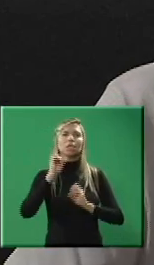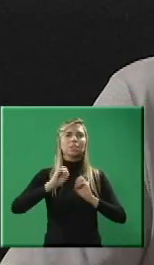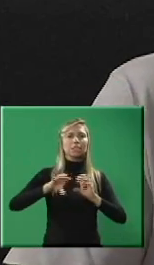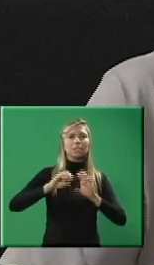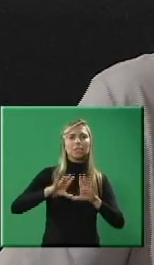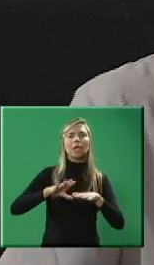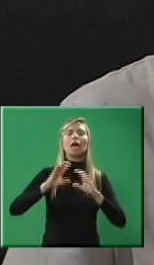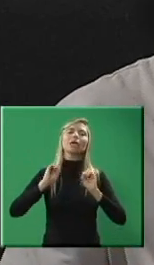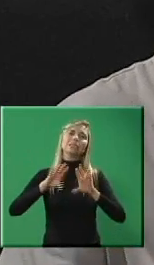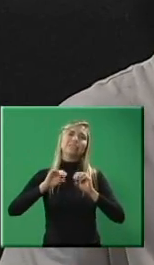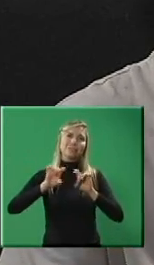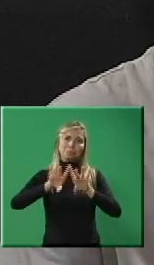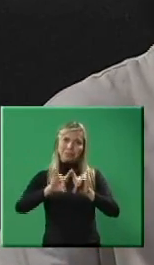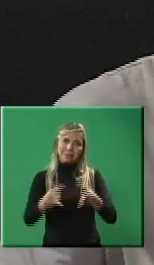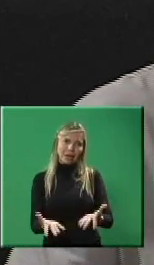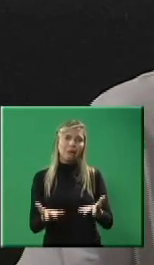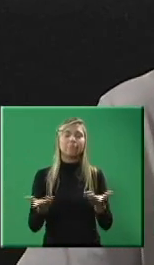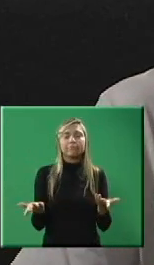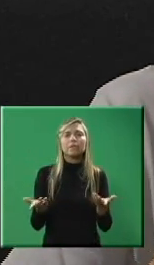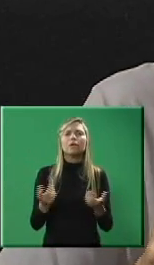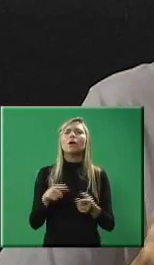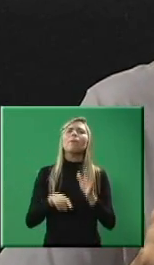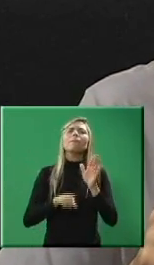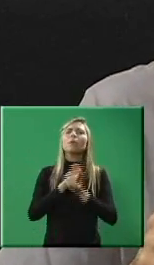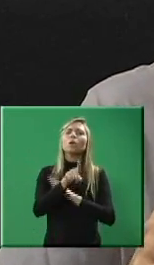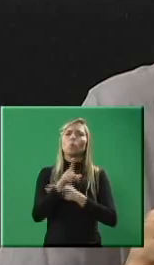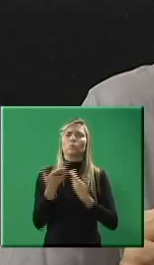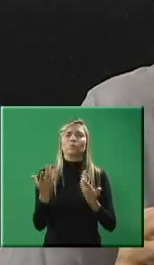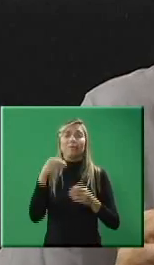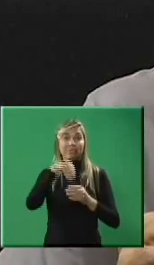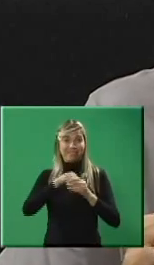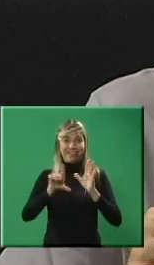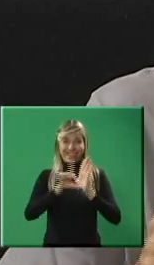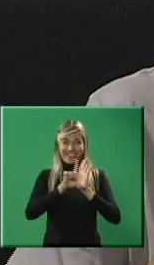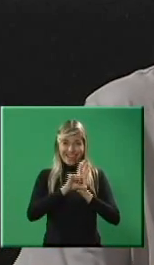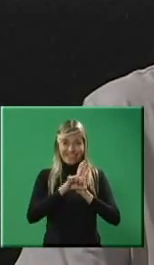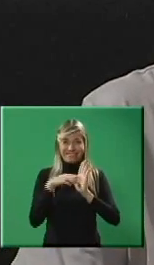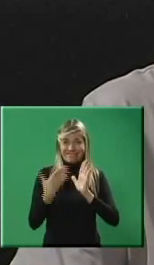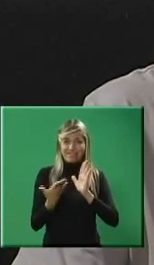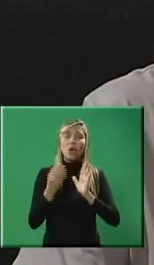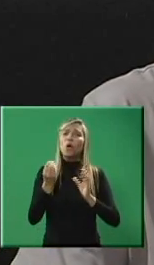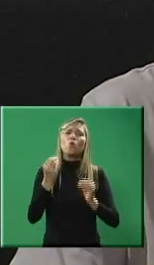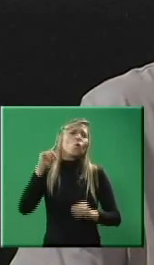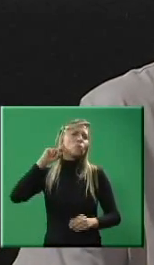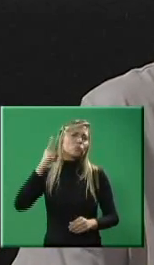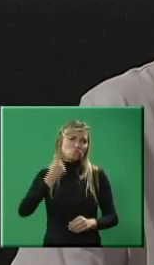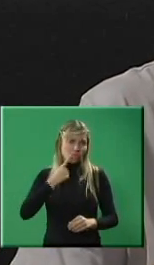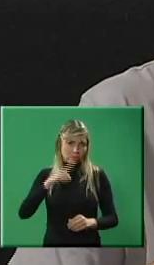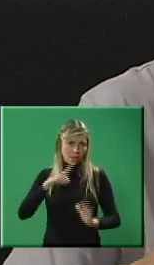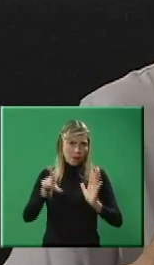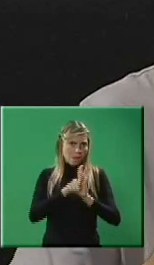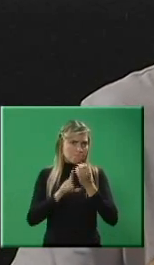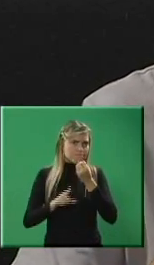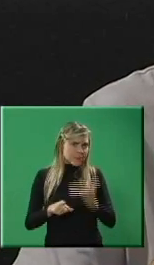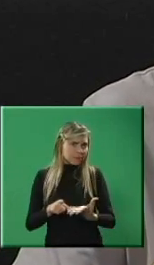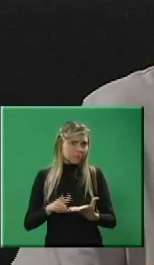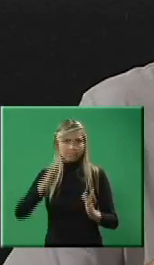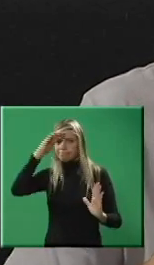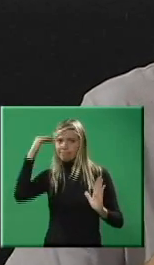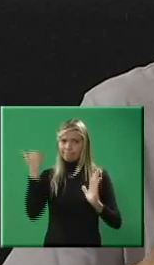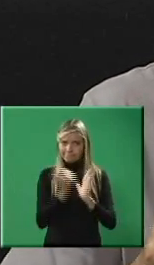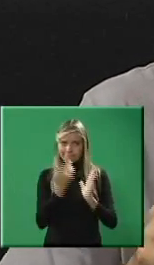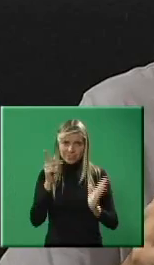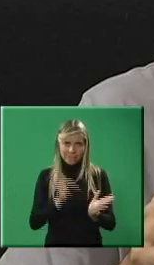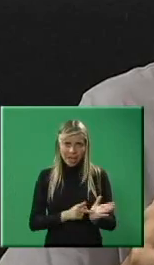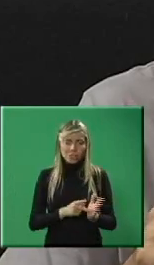da educação especial, digamos assim. Em termos de políticas públicas, como é que o surdo está sendo atendido